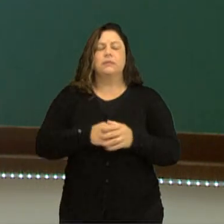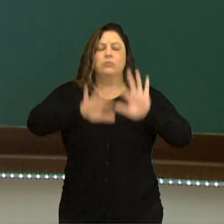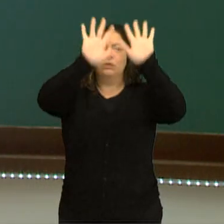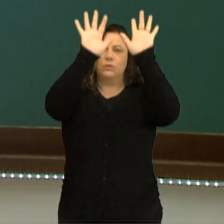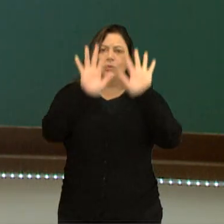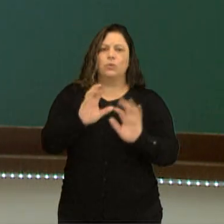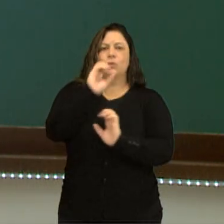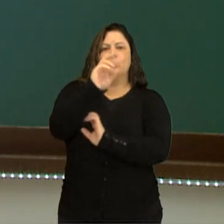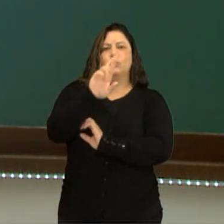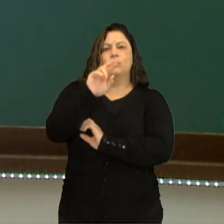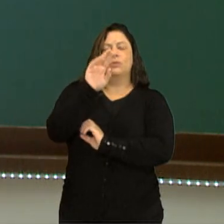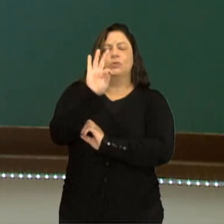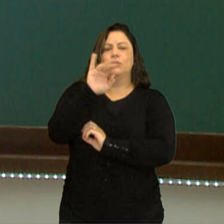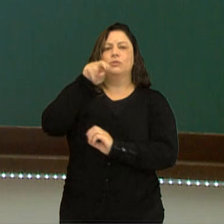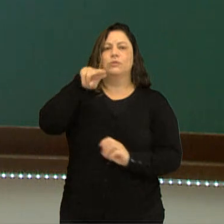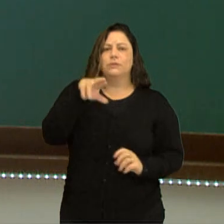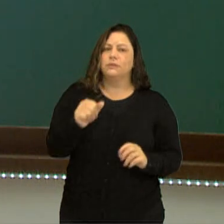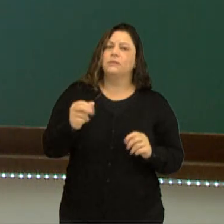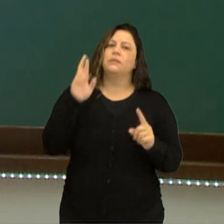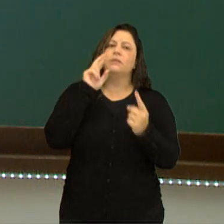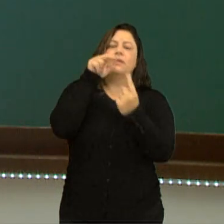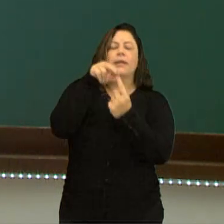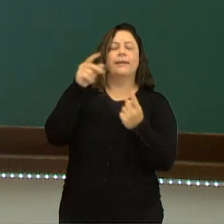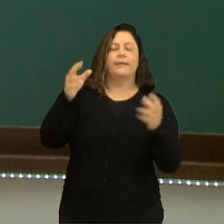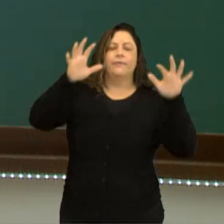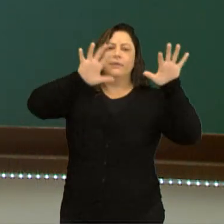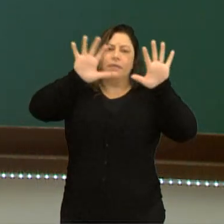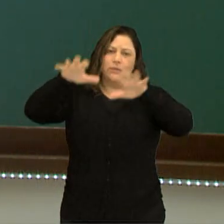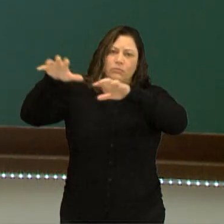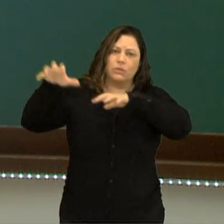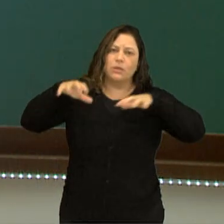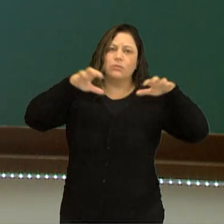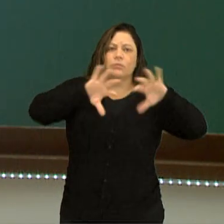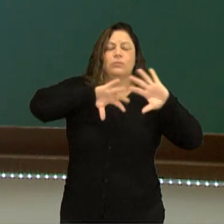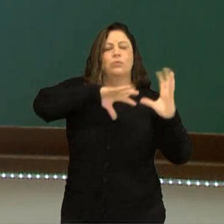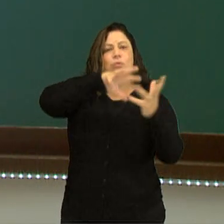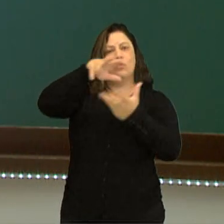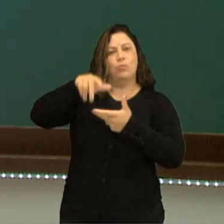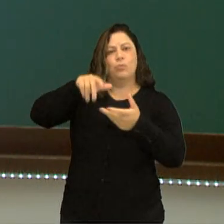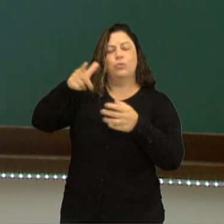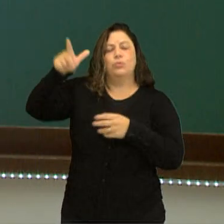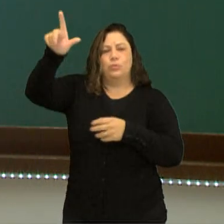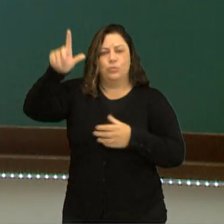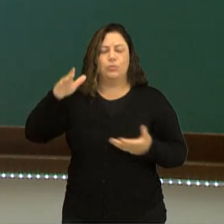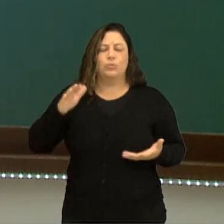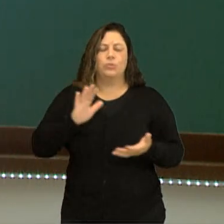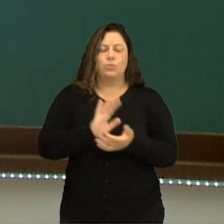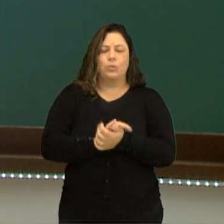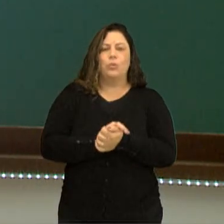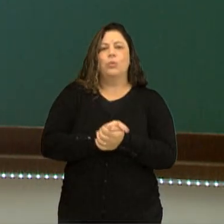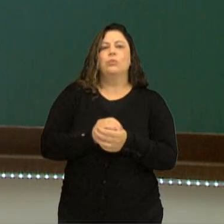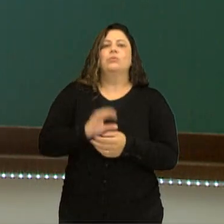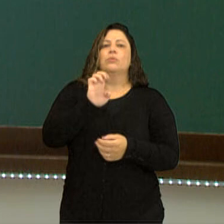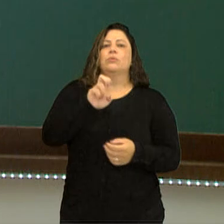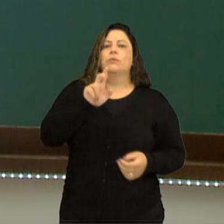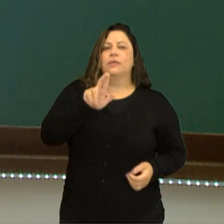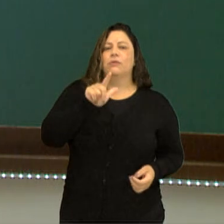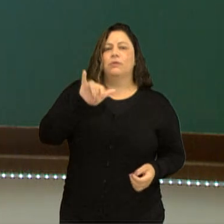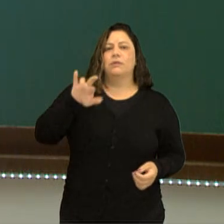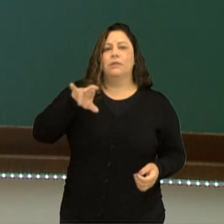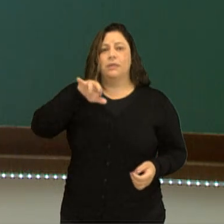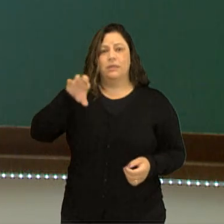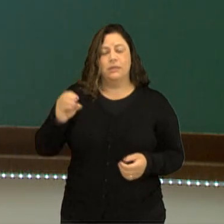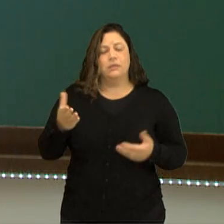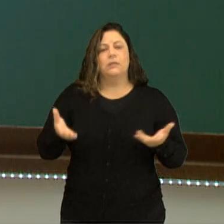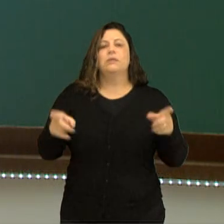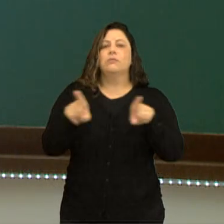referindo à chuva. Então, a chuva está entre o mundo e o interlocutor e o eu lírico, e ainda